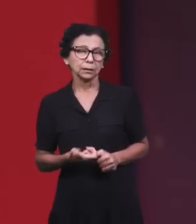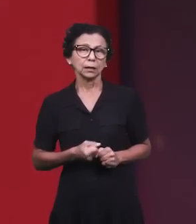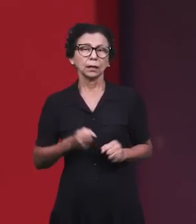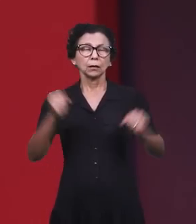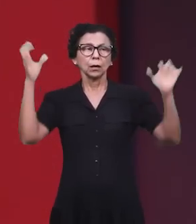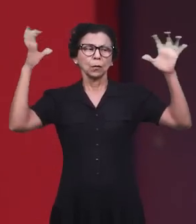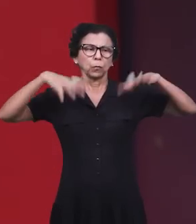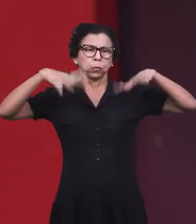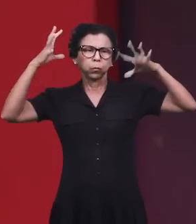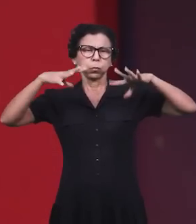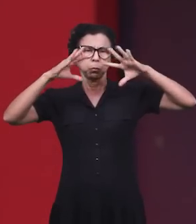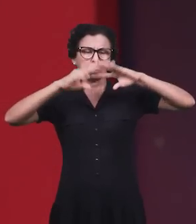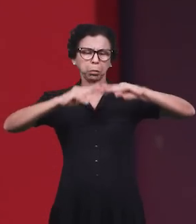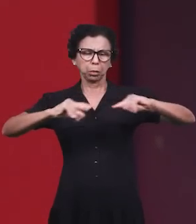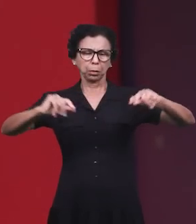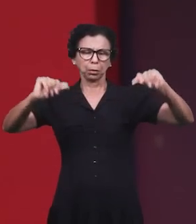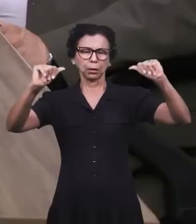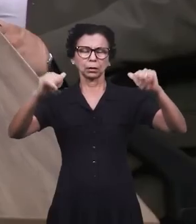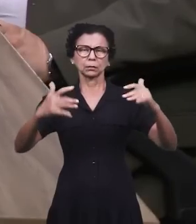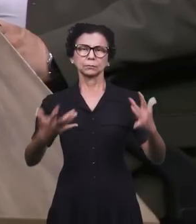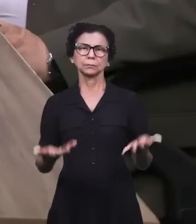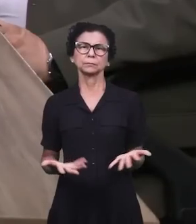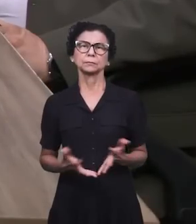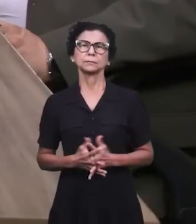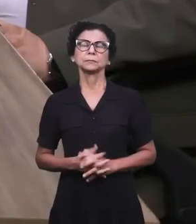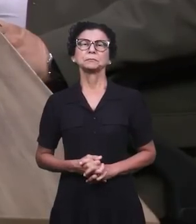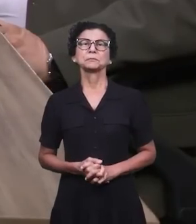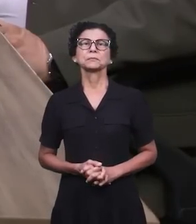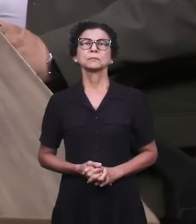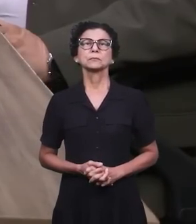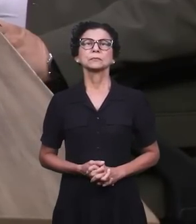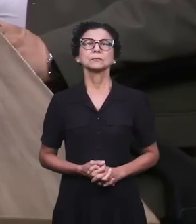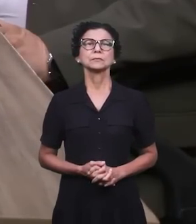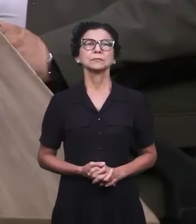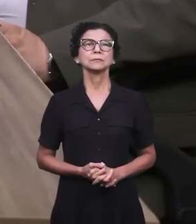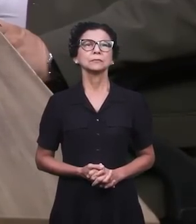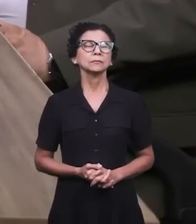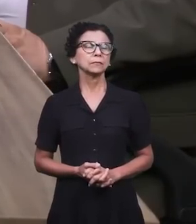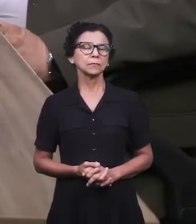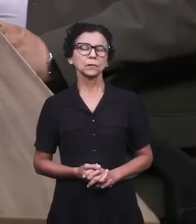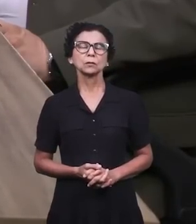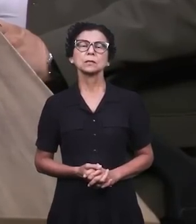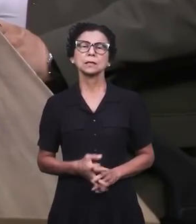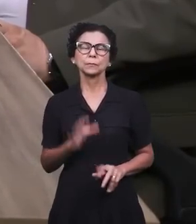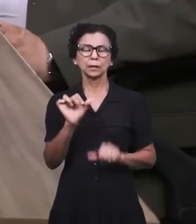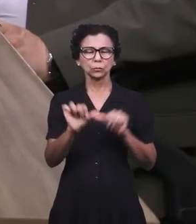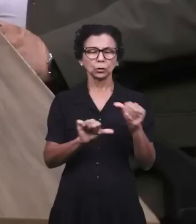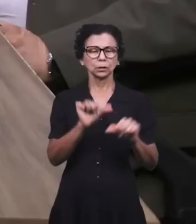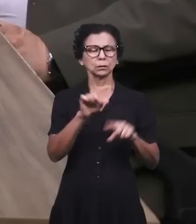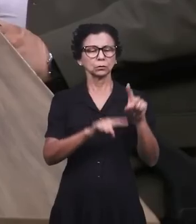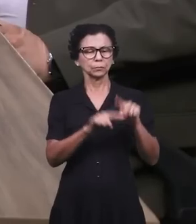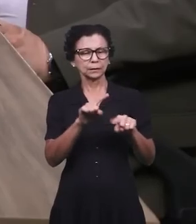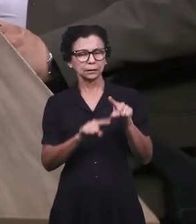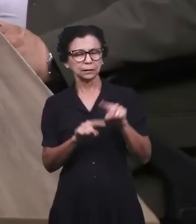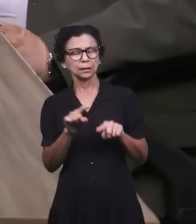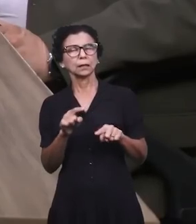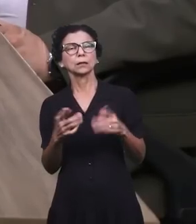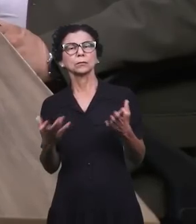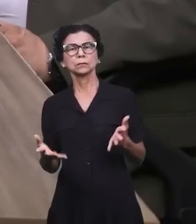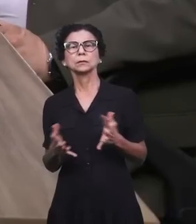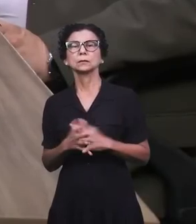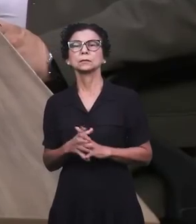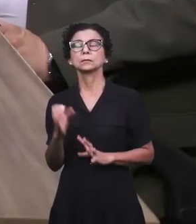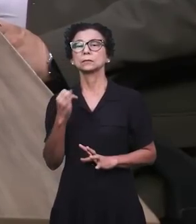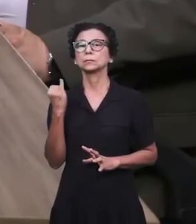O desgaste. O desgaste é maior, né? Exatamente, o desgaste e etc. Então, a manutenção, o conceito dele é esse, manter,